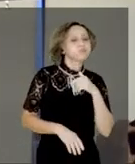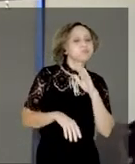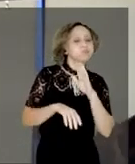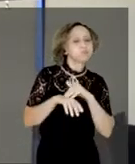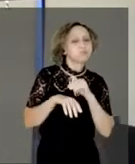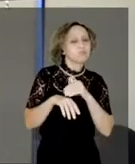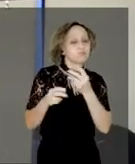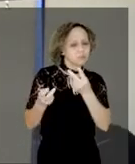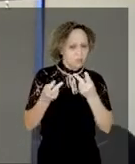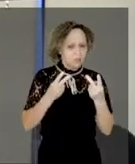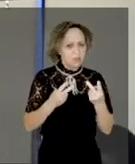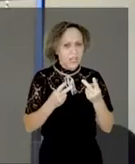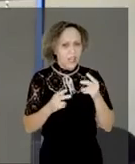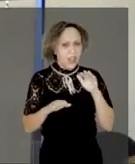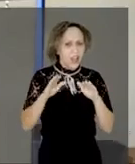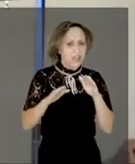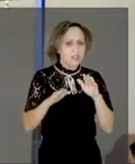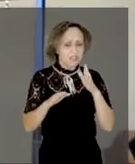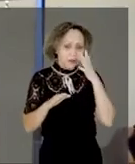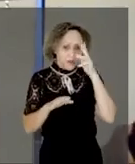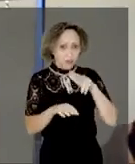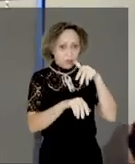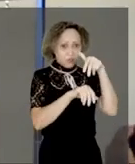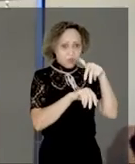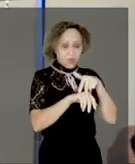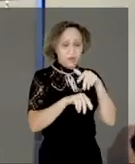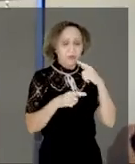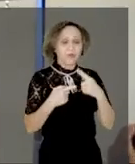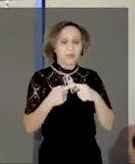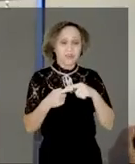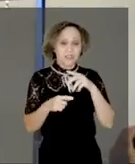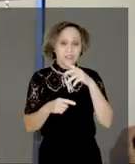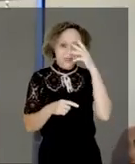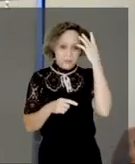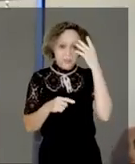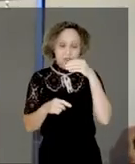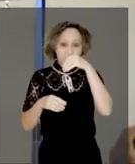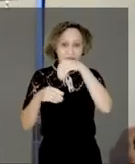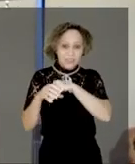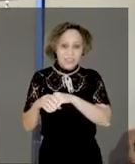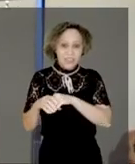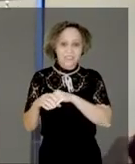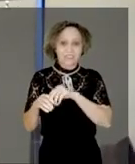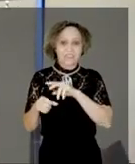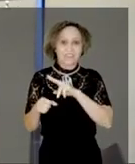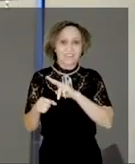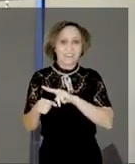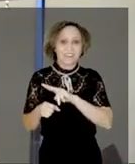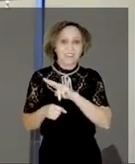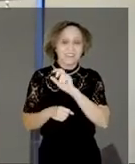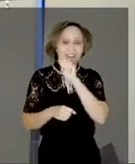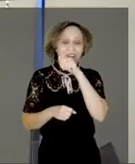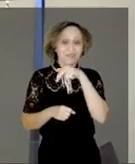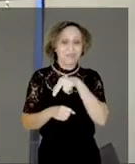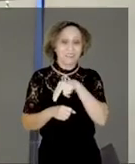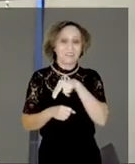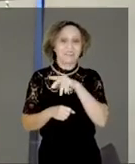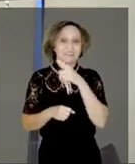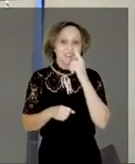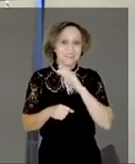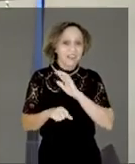Vai chegar, vai chegar. Quero chamar aqui também o ator do filme que fez também a série da